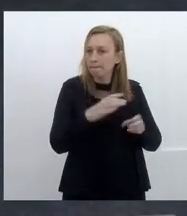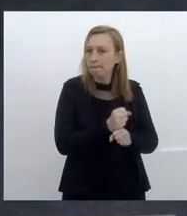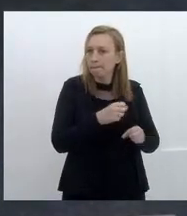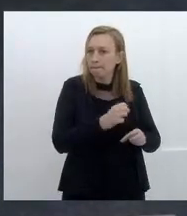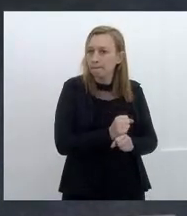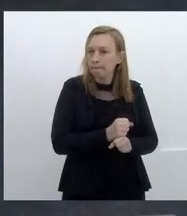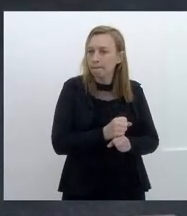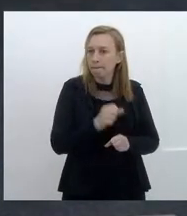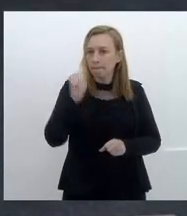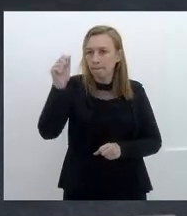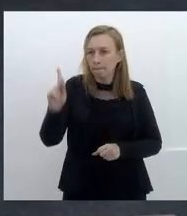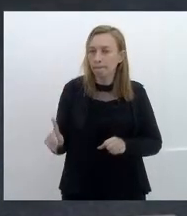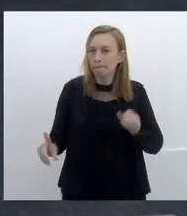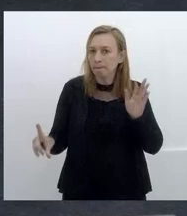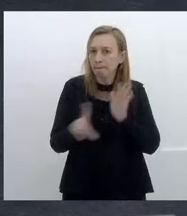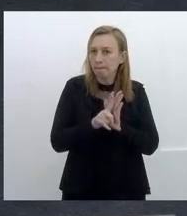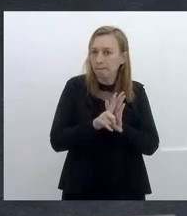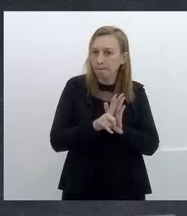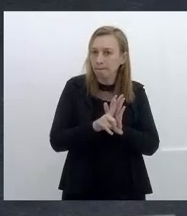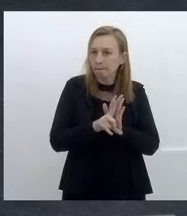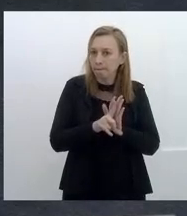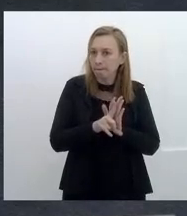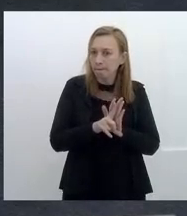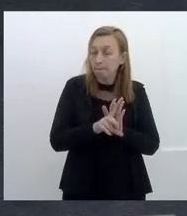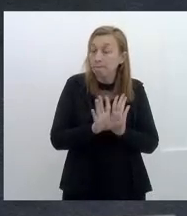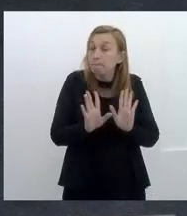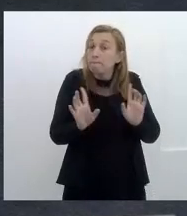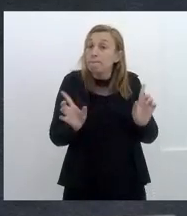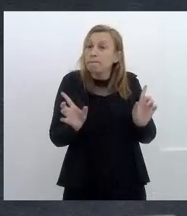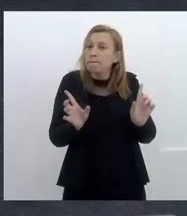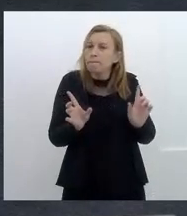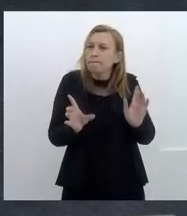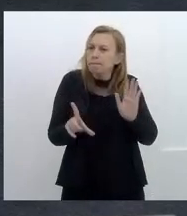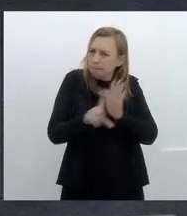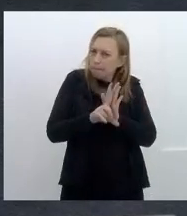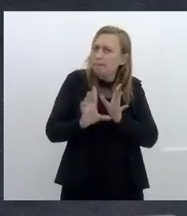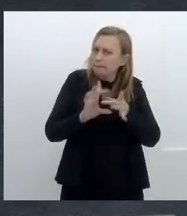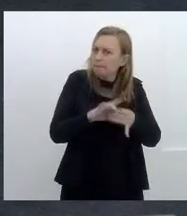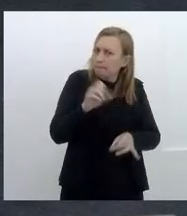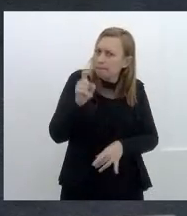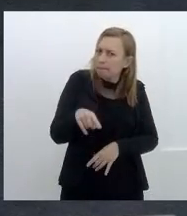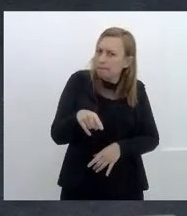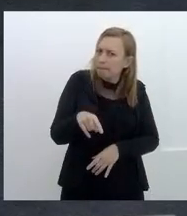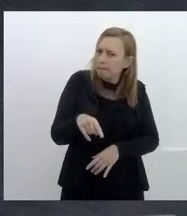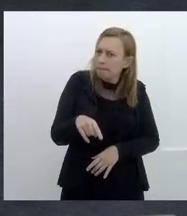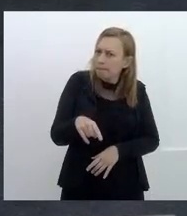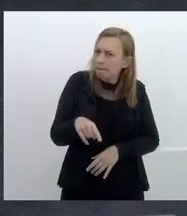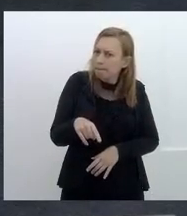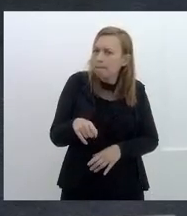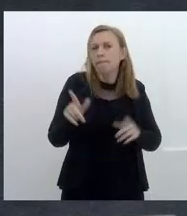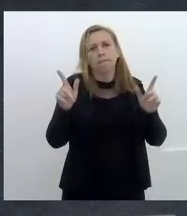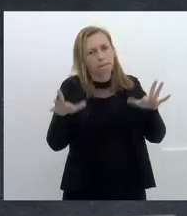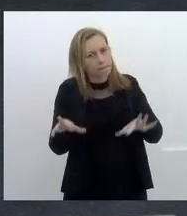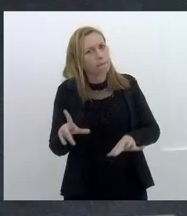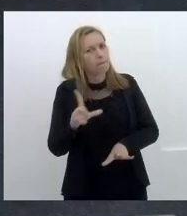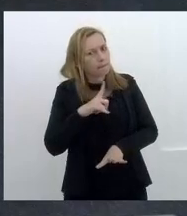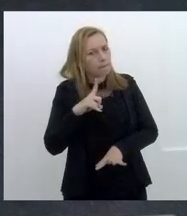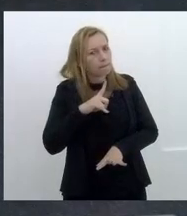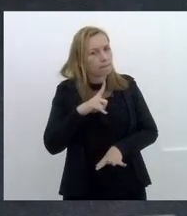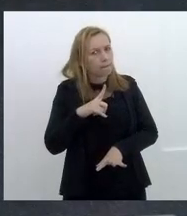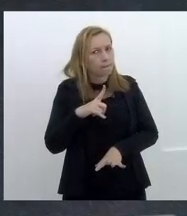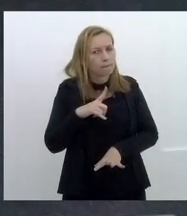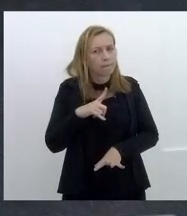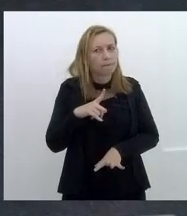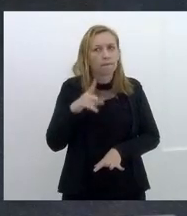da aposentadoria serão estipuladas por lei assim mais por lei complementar né que faz diferença presente o